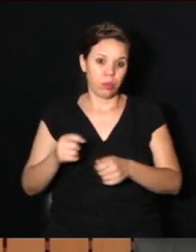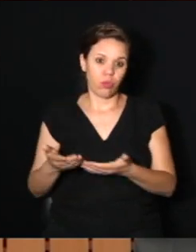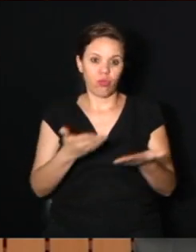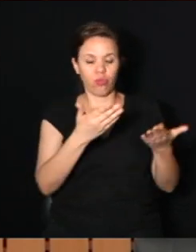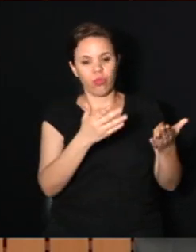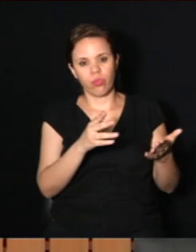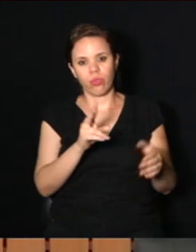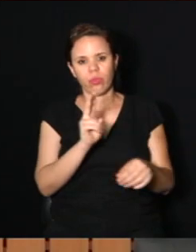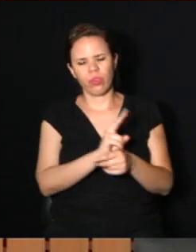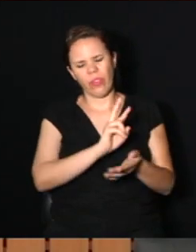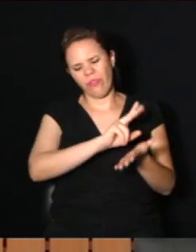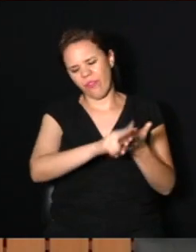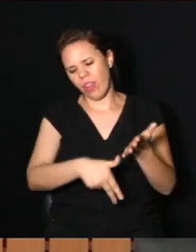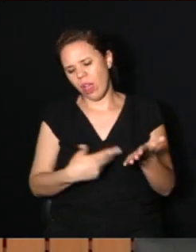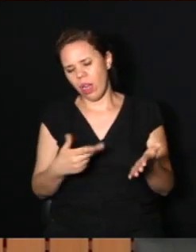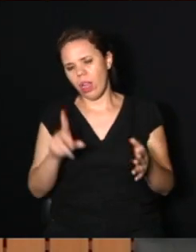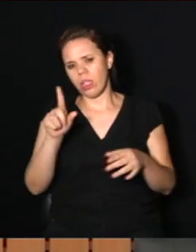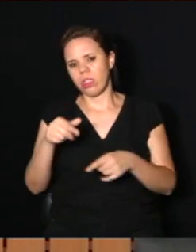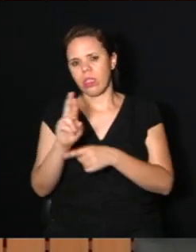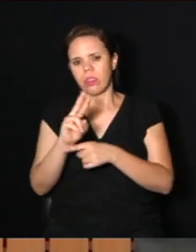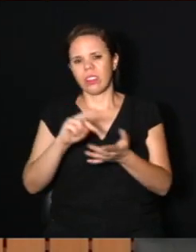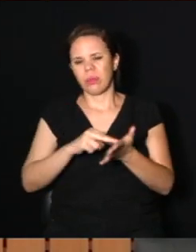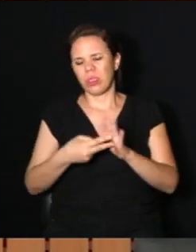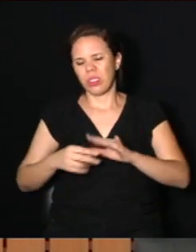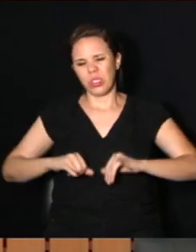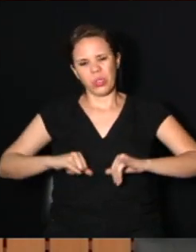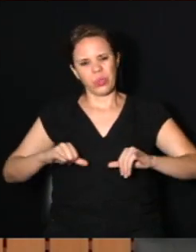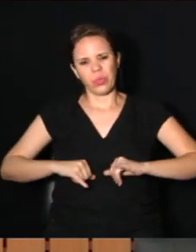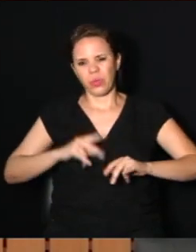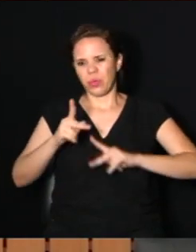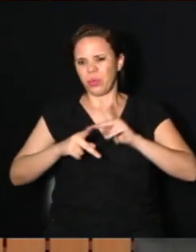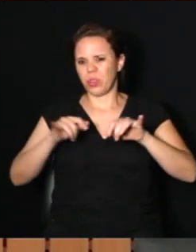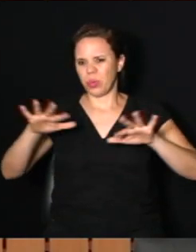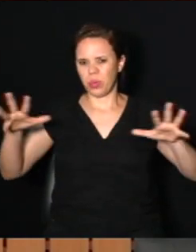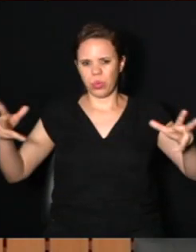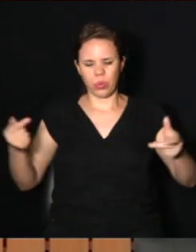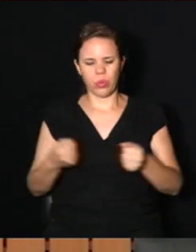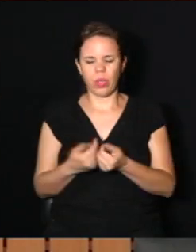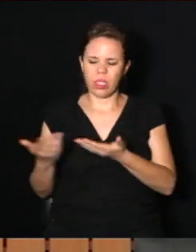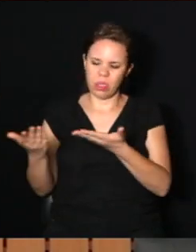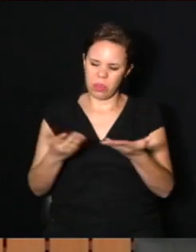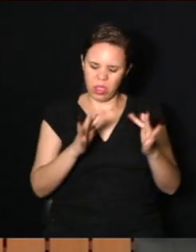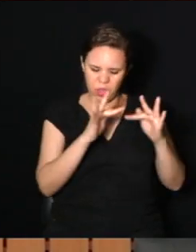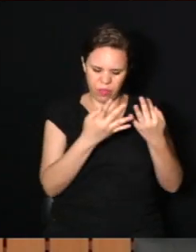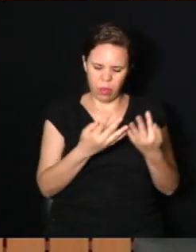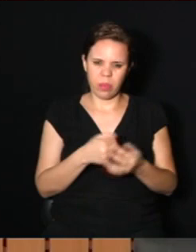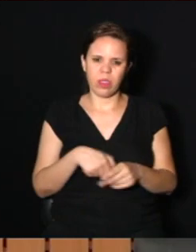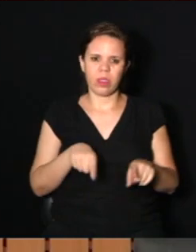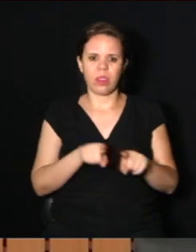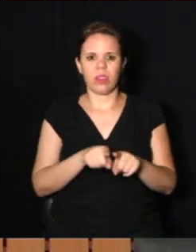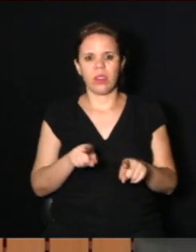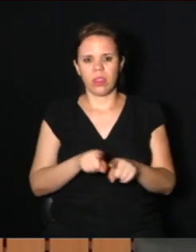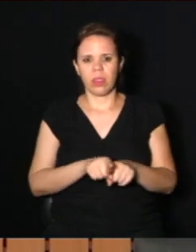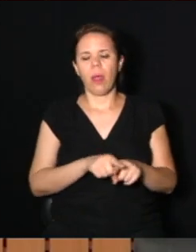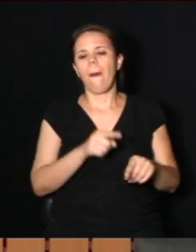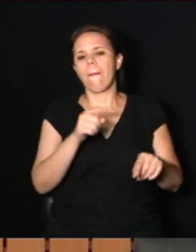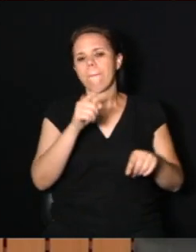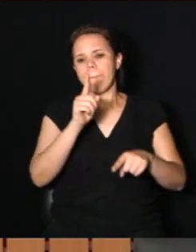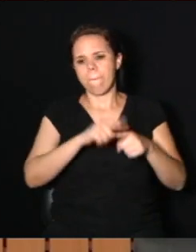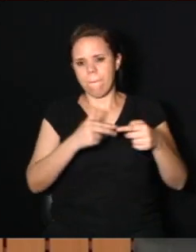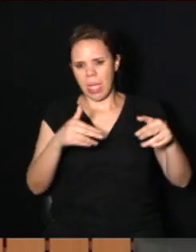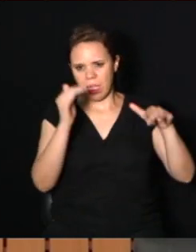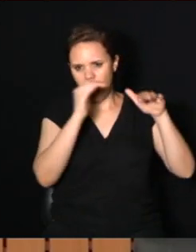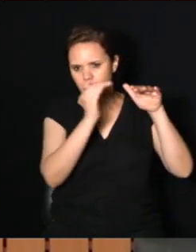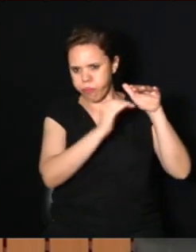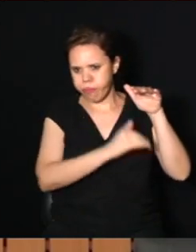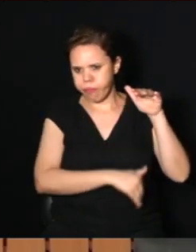cuidados paliativos, e isso tudo representa sofrimento para a população. Acolhimento às famílias, armazenamento do material, inclusive, que